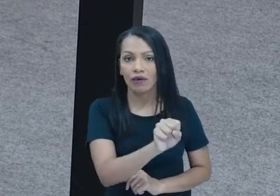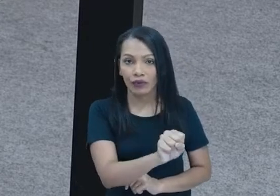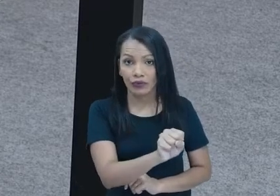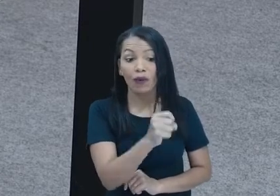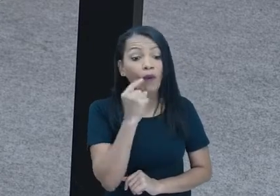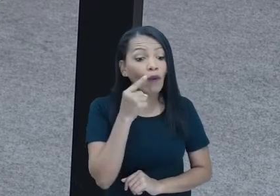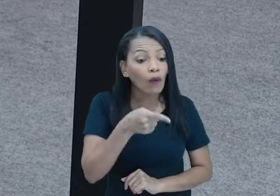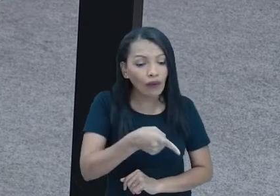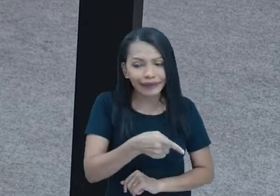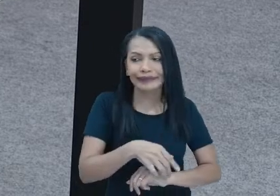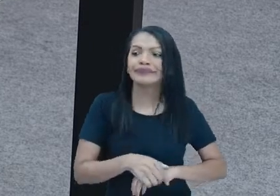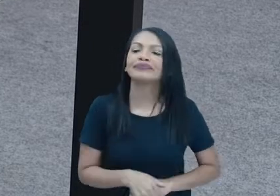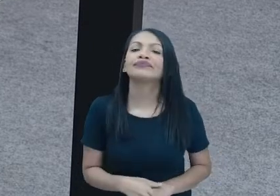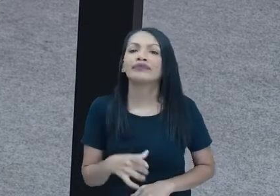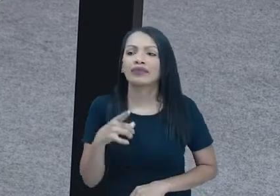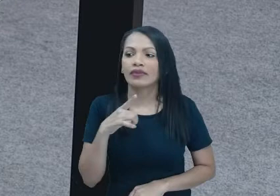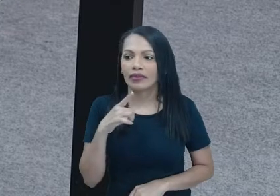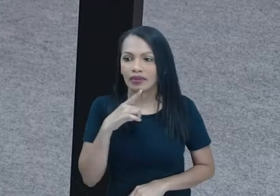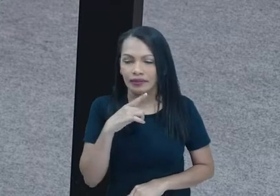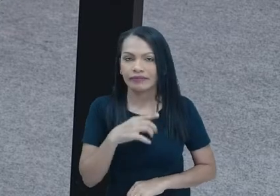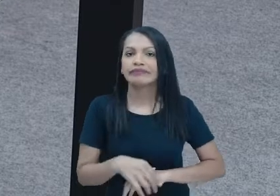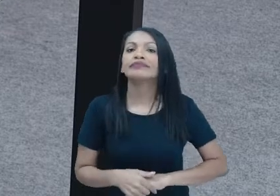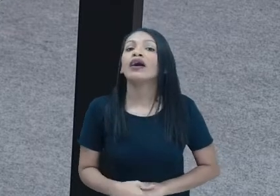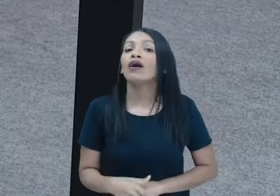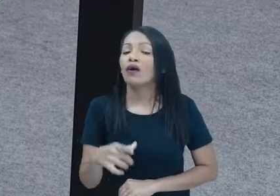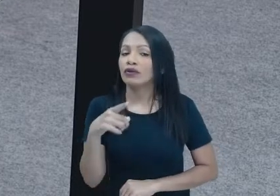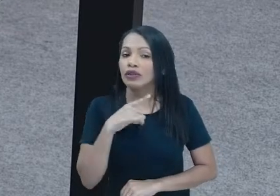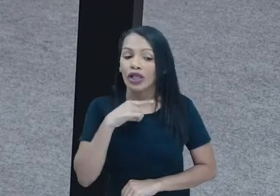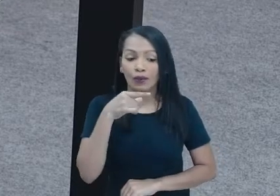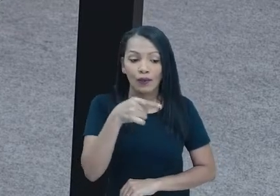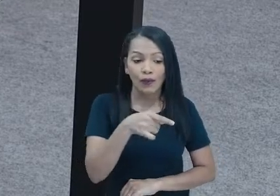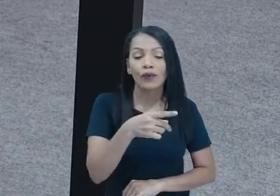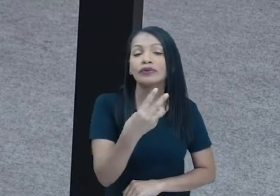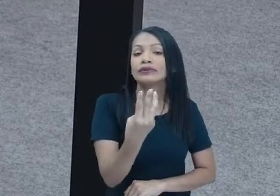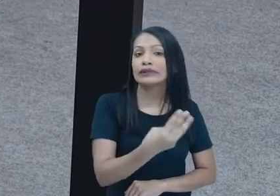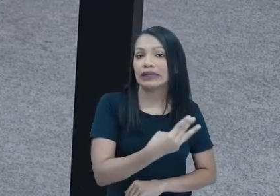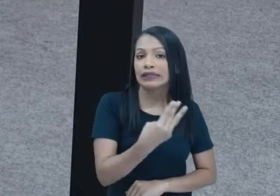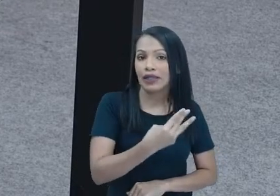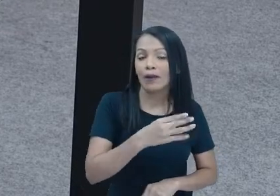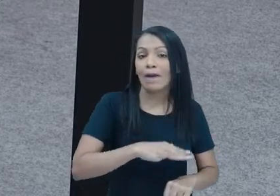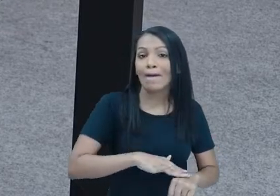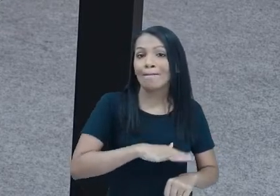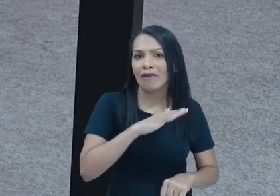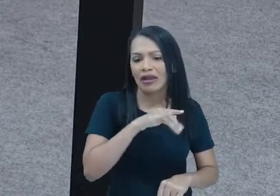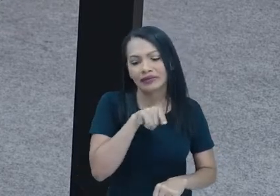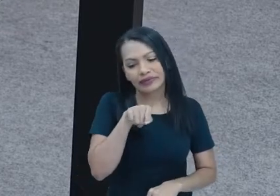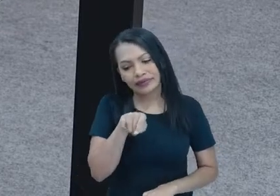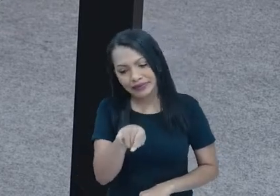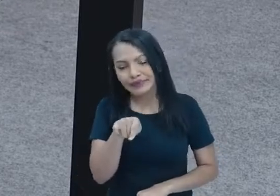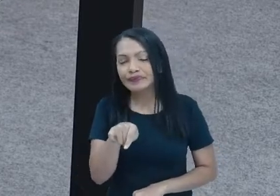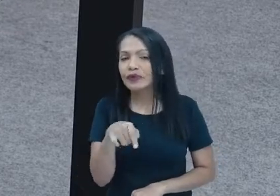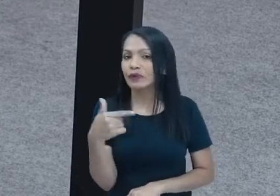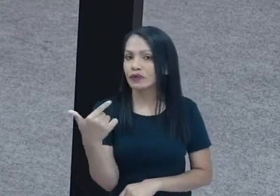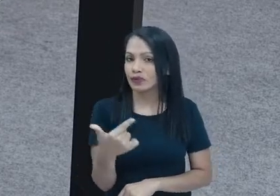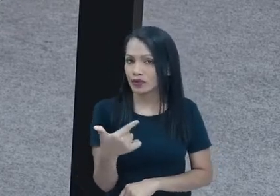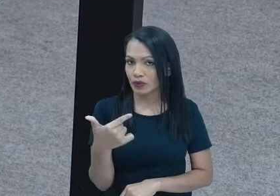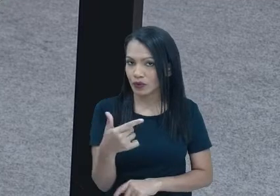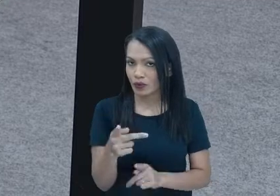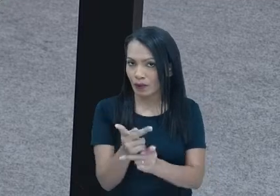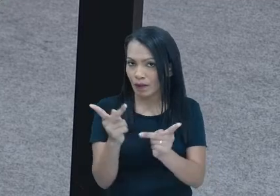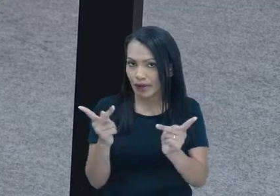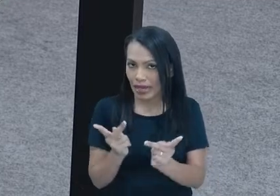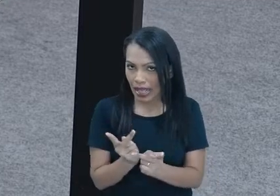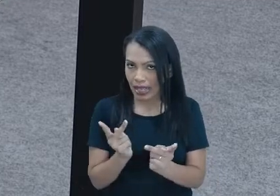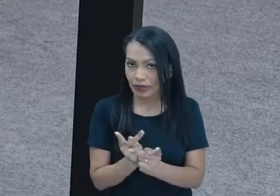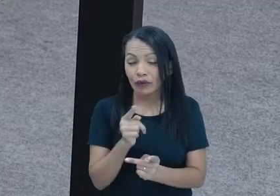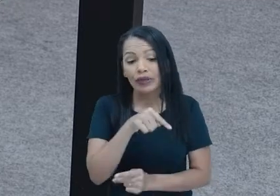tenho uma quantidade de pompons maior que o prato do meio. E no primeiro prato, tem uma quantidade de pompons maior que nos outros dois. E